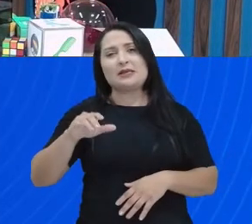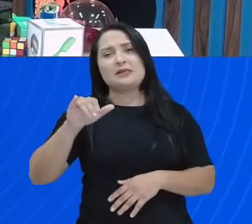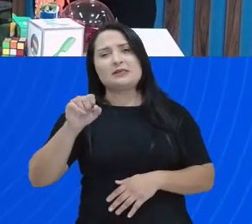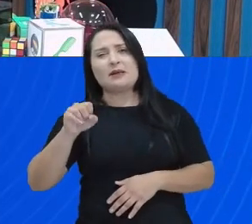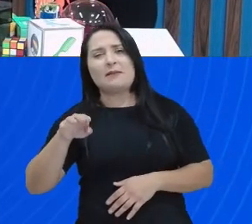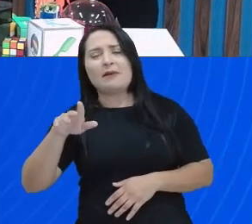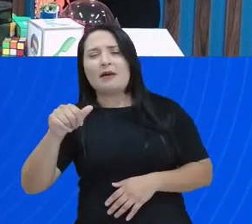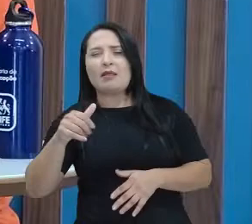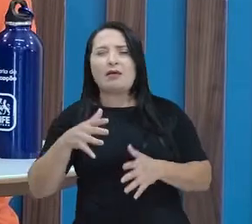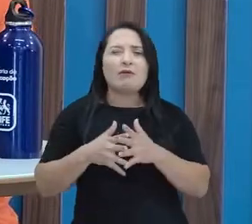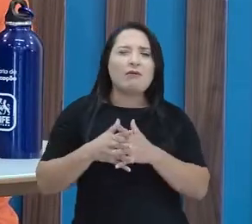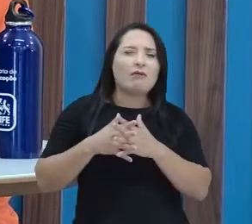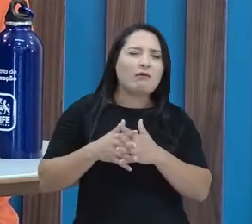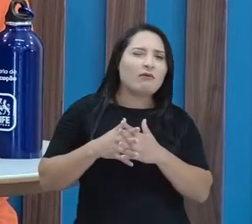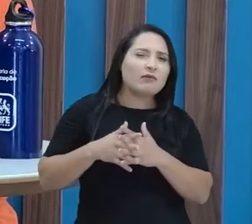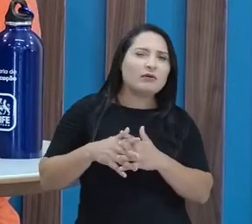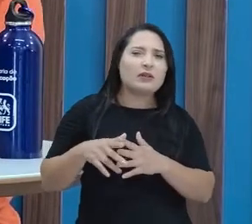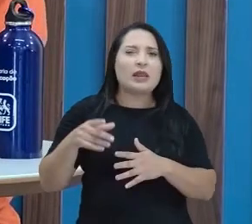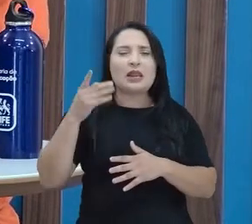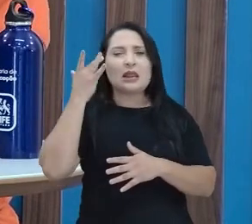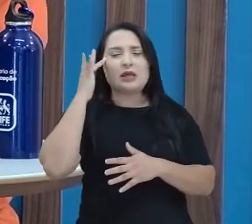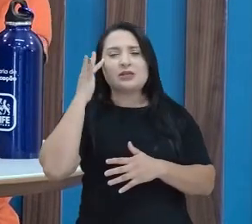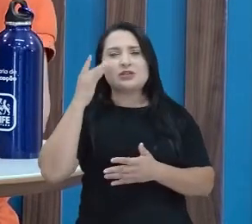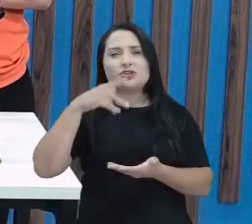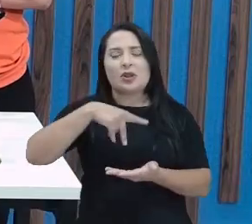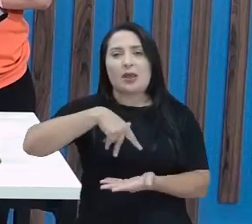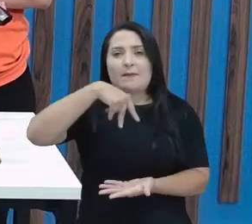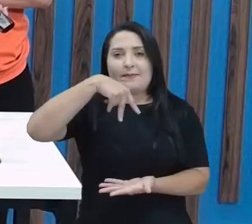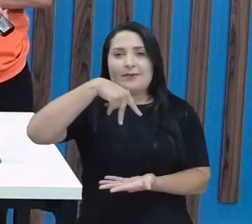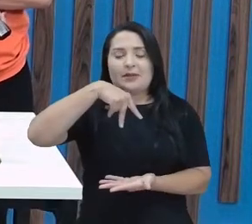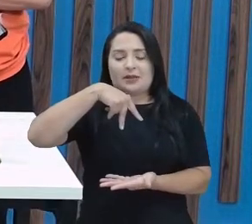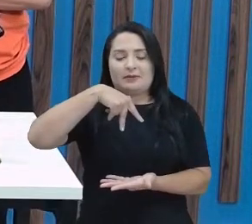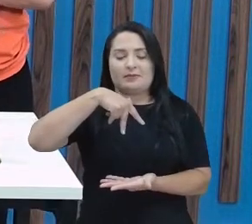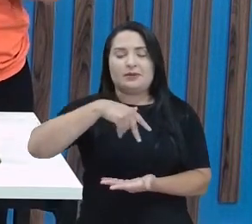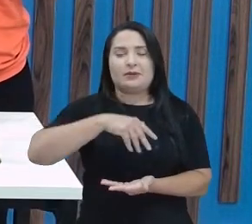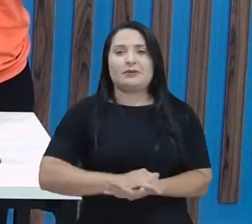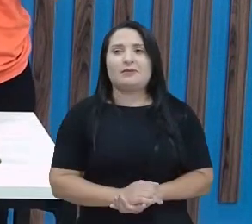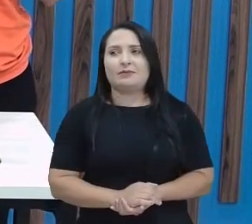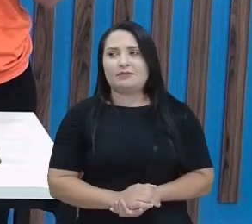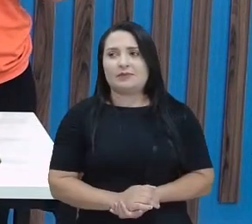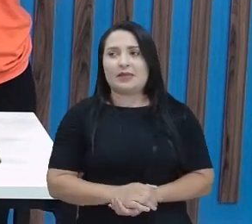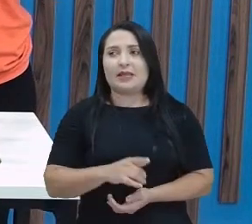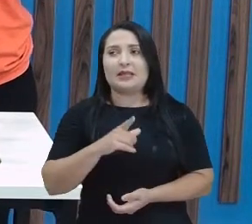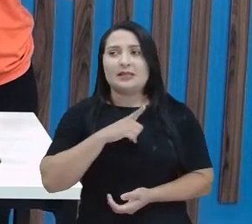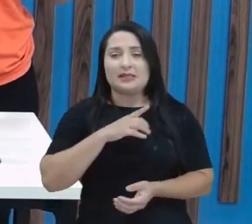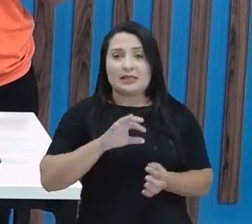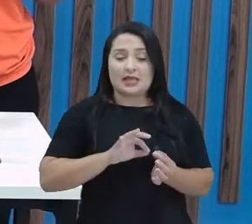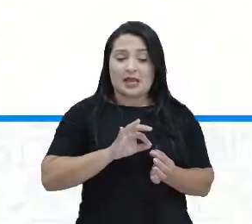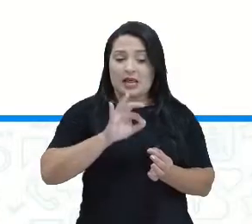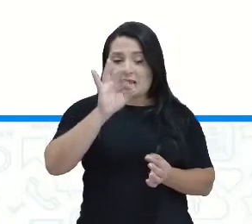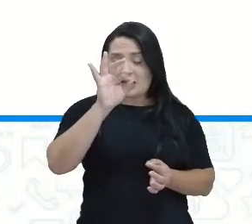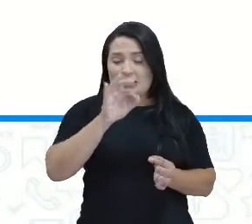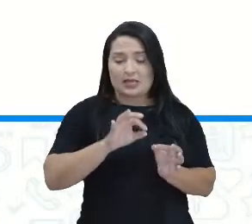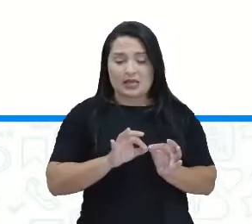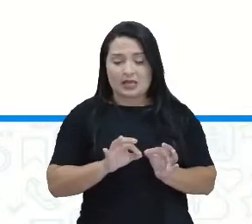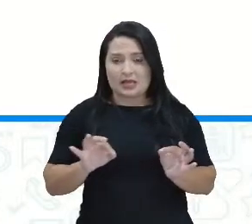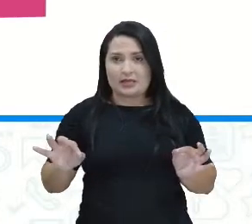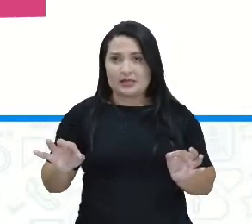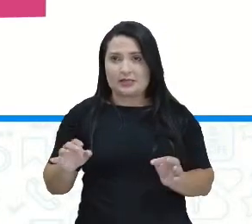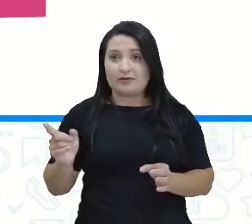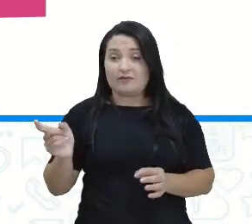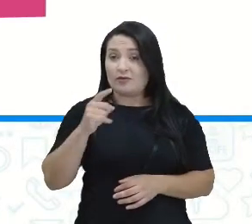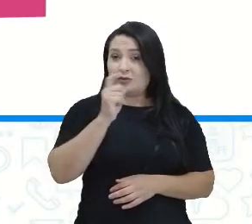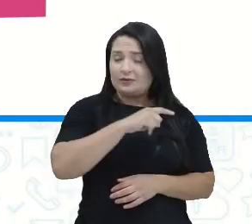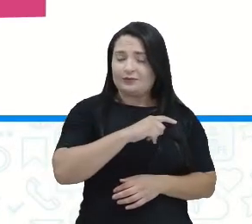pouquinho. Foi? Ela disse Ela que disse era o quê? a pirâmide. A pirâmide, Isabelle, ela tem as linhas retas, deixa eu voltar para cá,